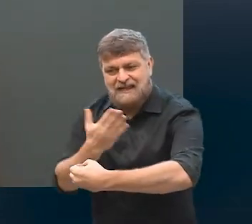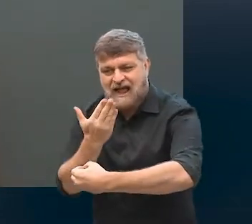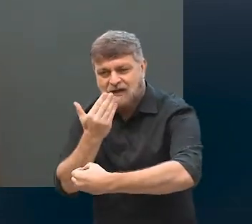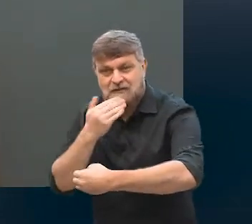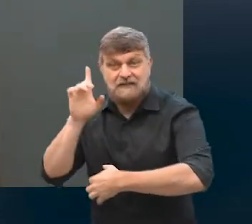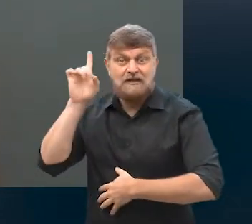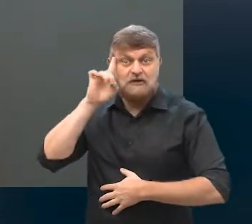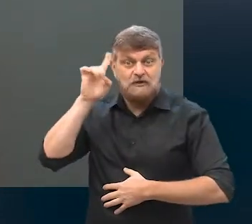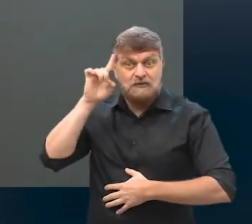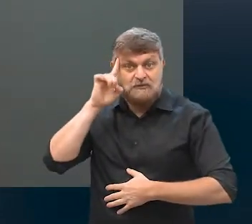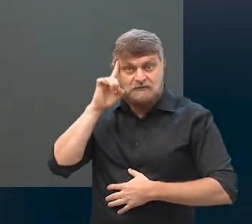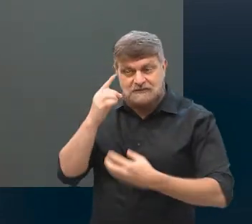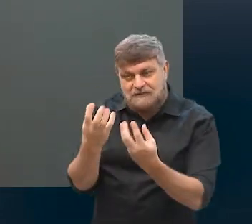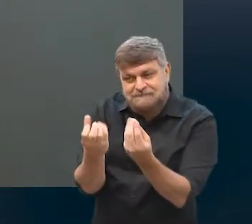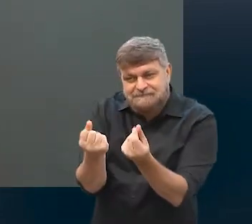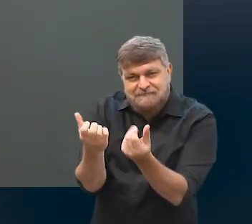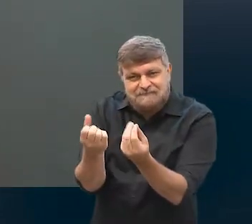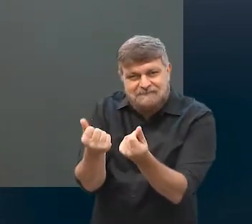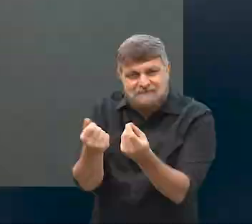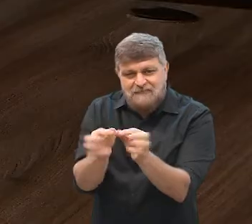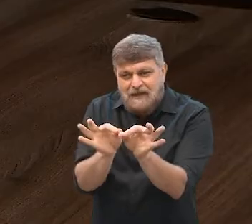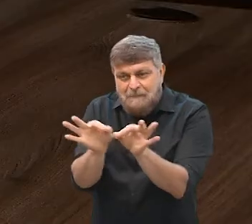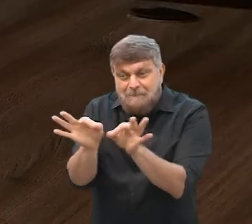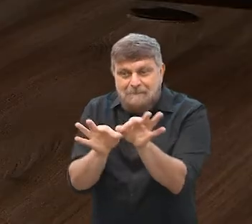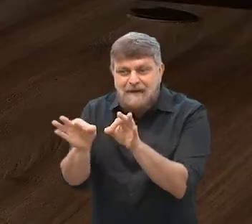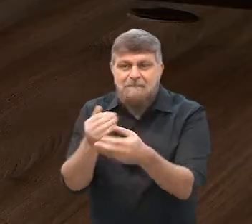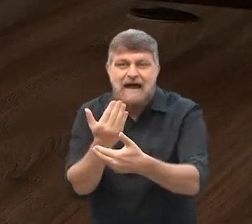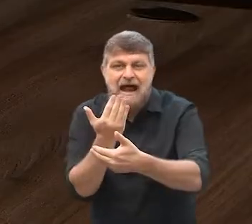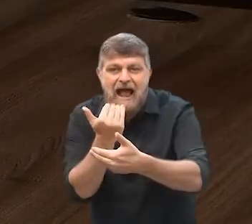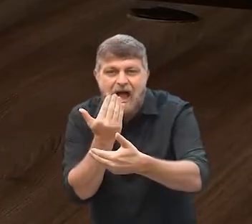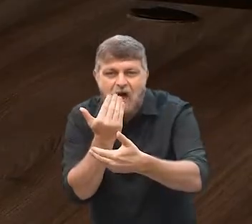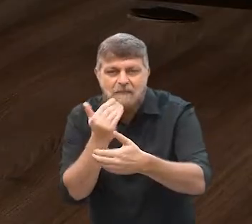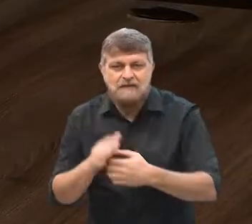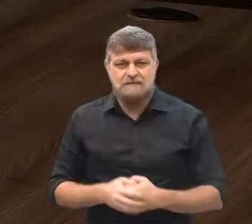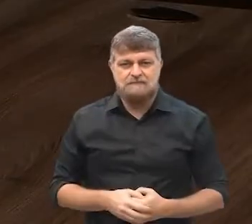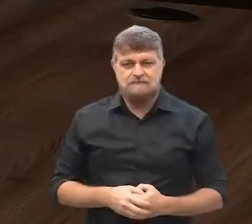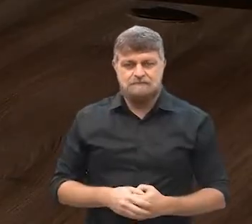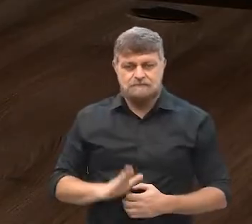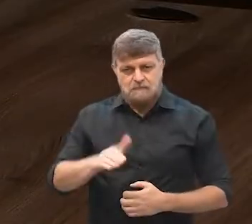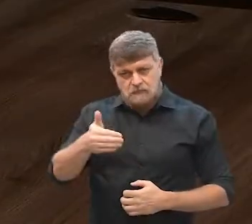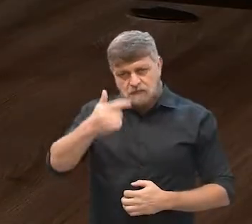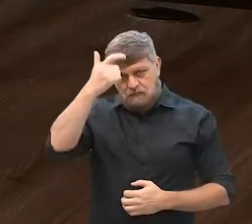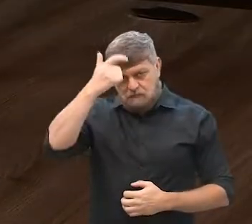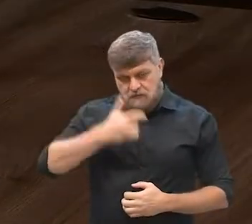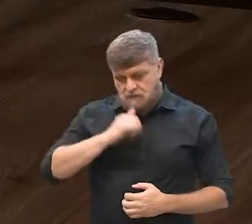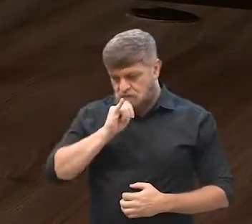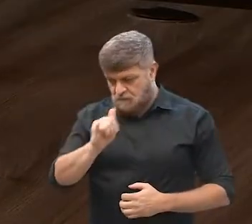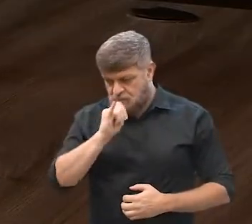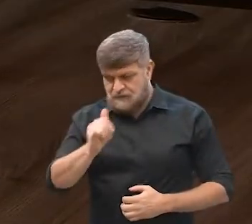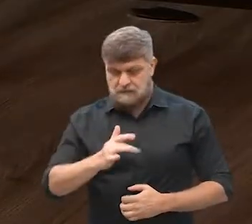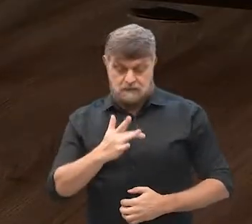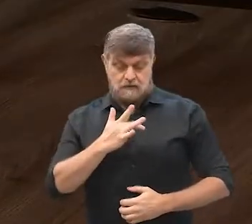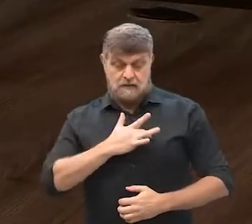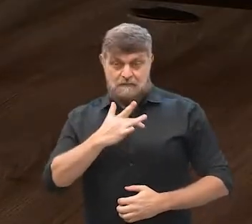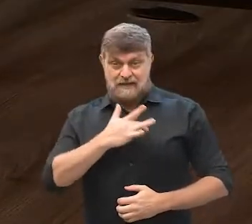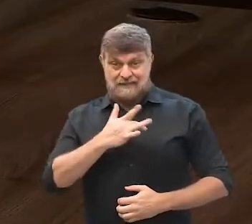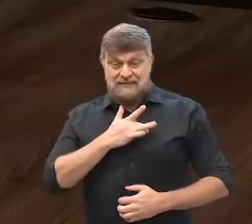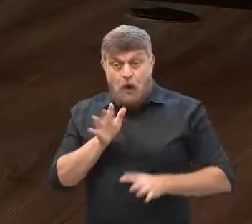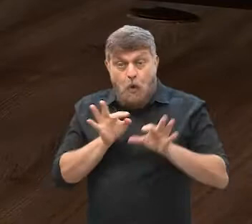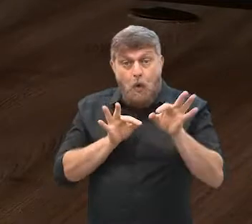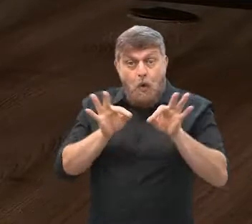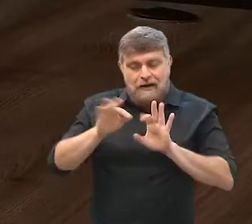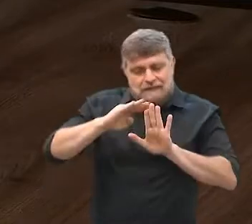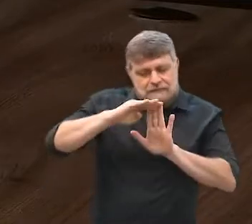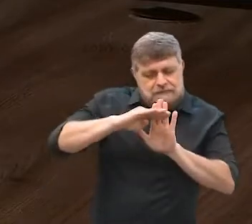rotina ali de preparo dos alimentos. E quando a gente fala que essa paixão precisa, de certa forma, de